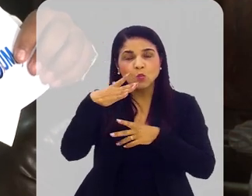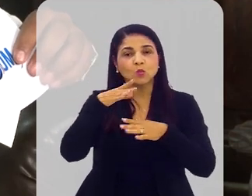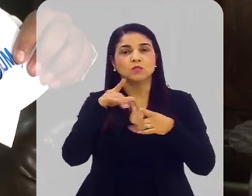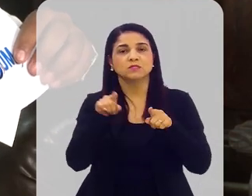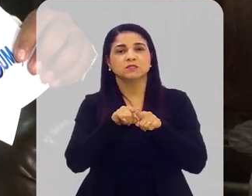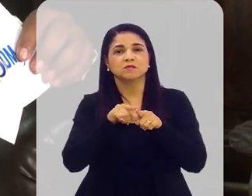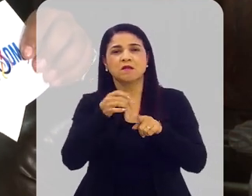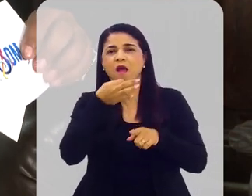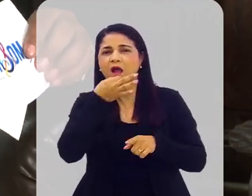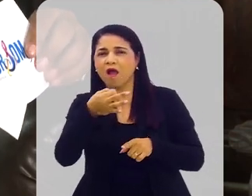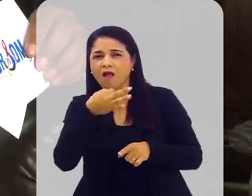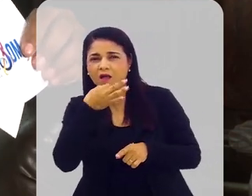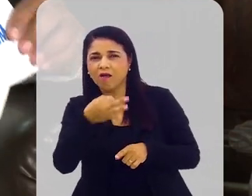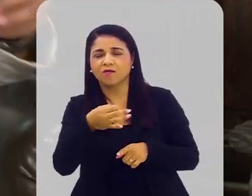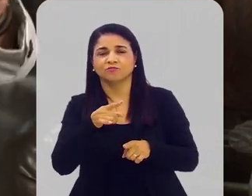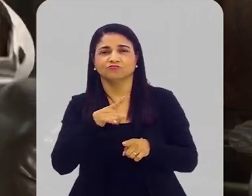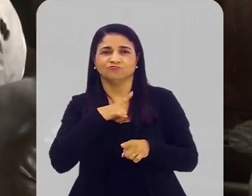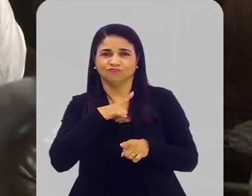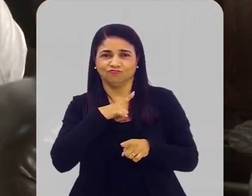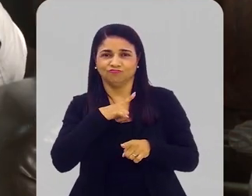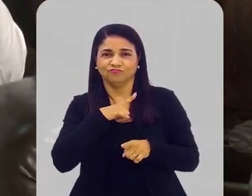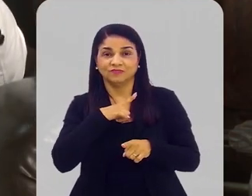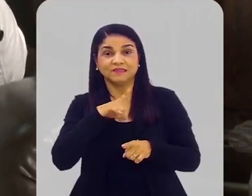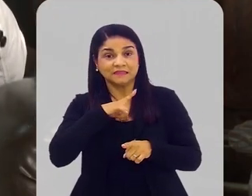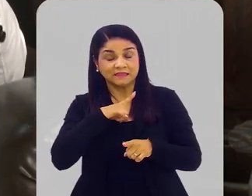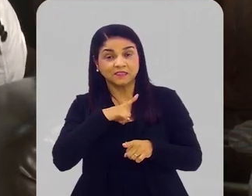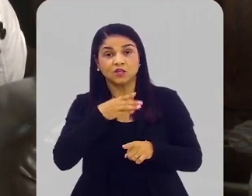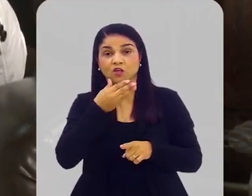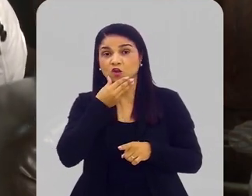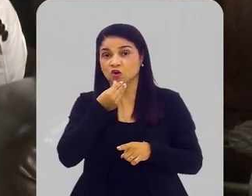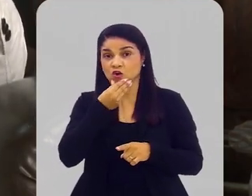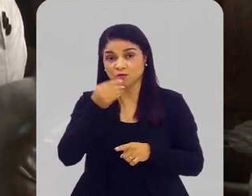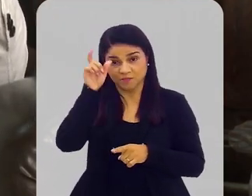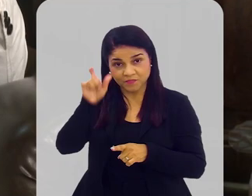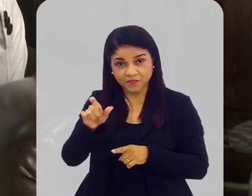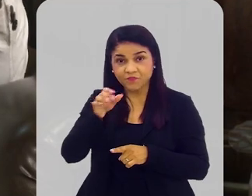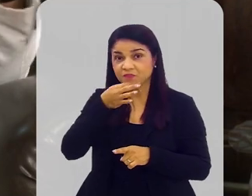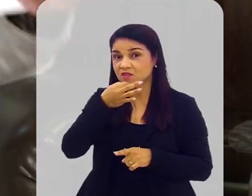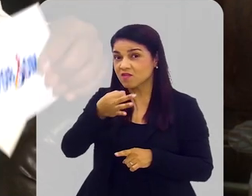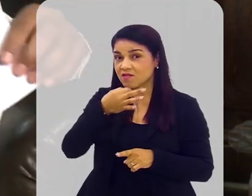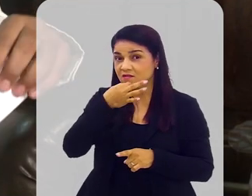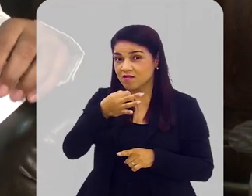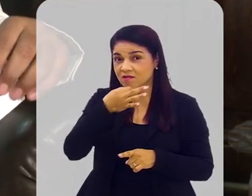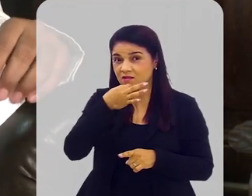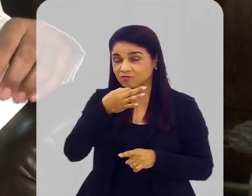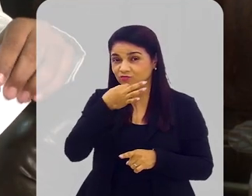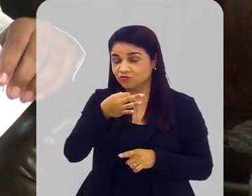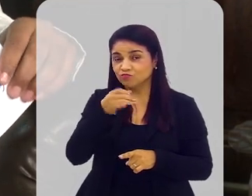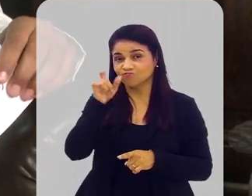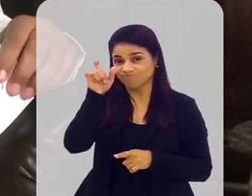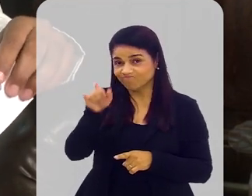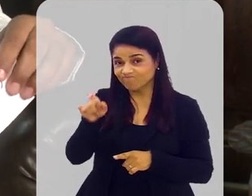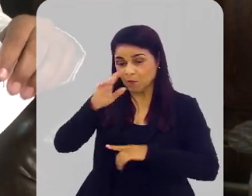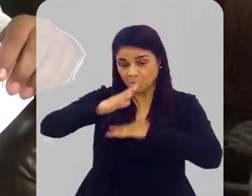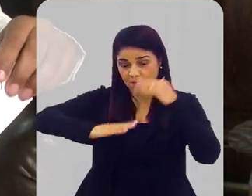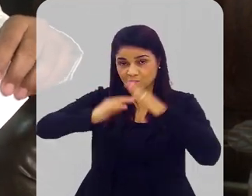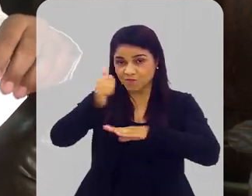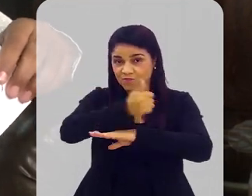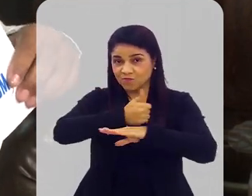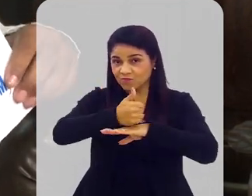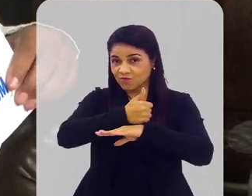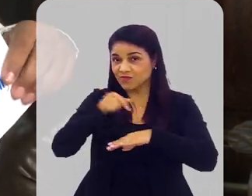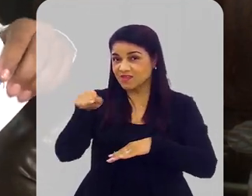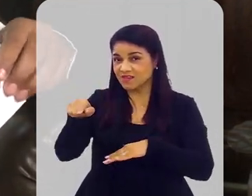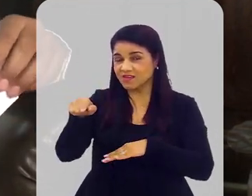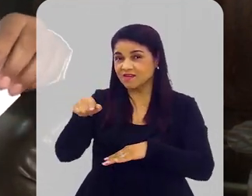galera do áudio, nós temos a até o cara do áudio também, que ele é um dos maiores... Na